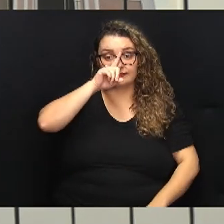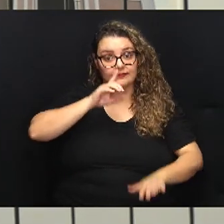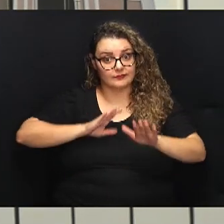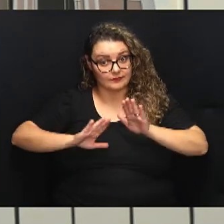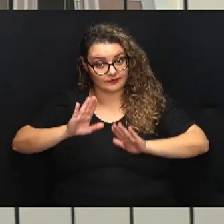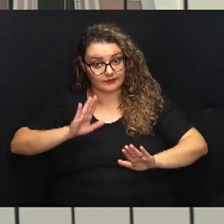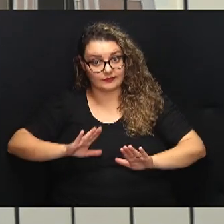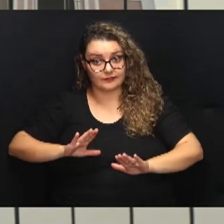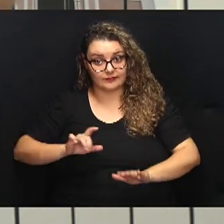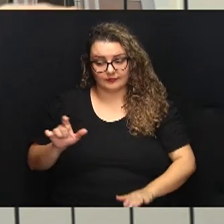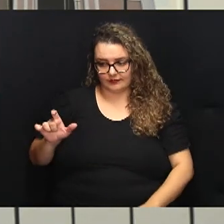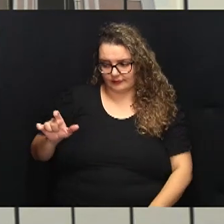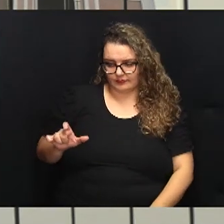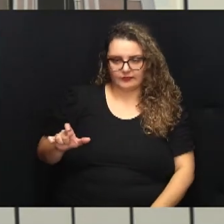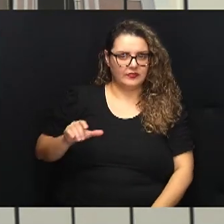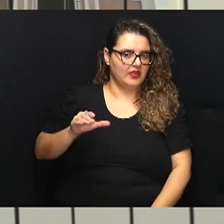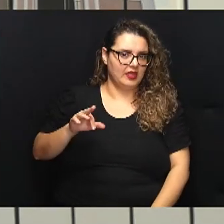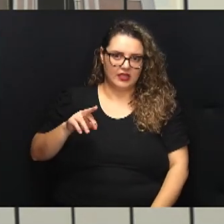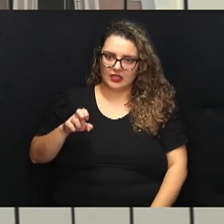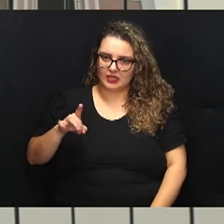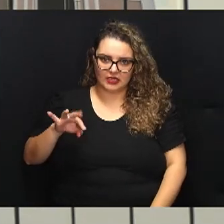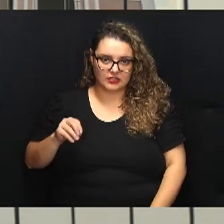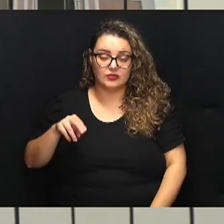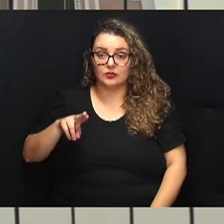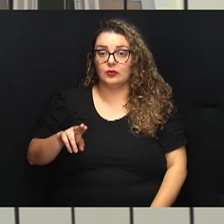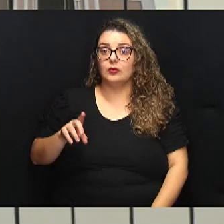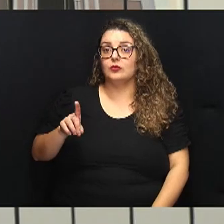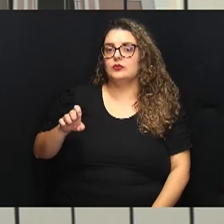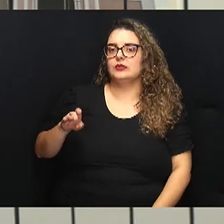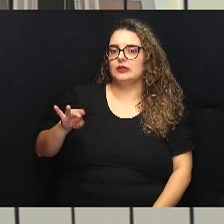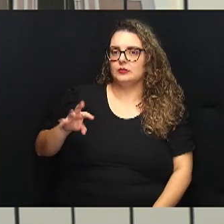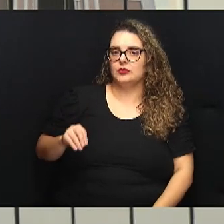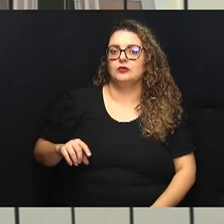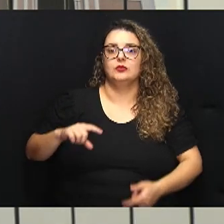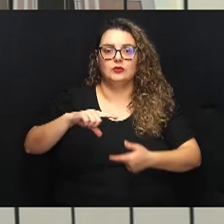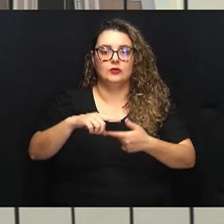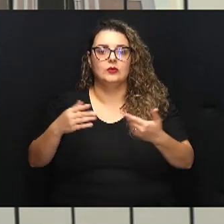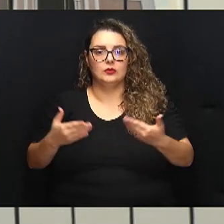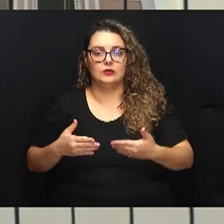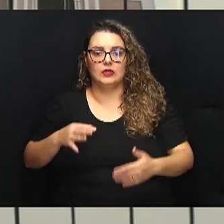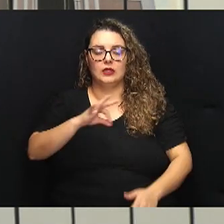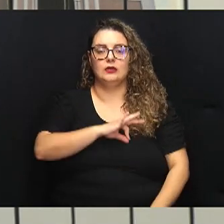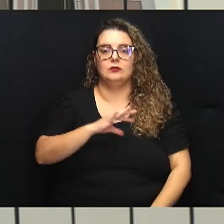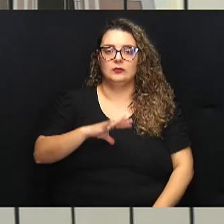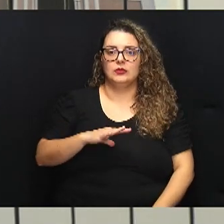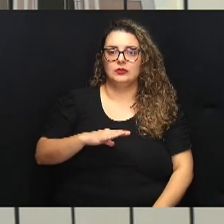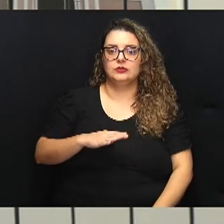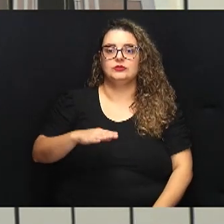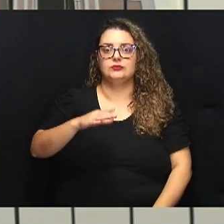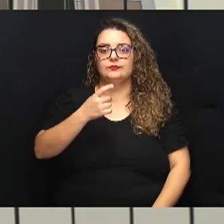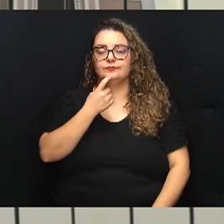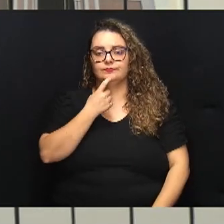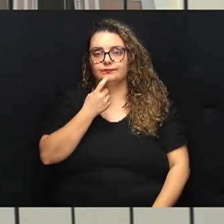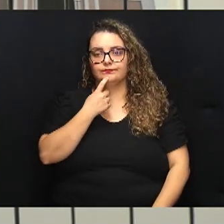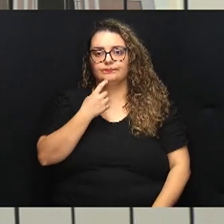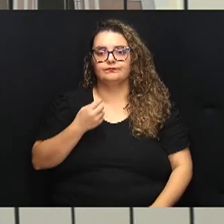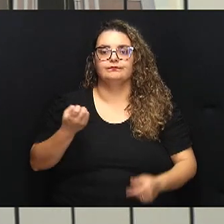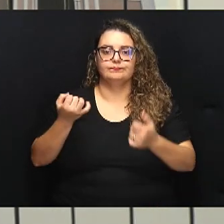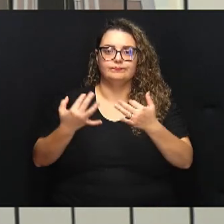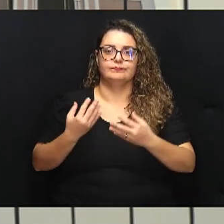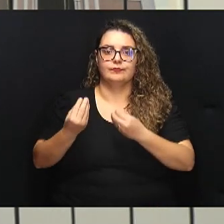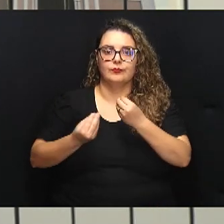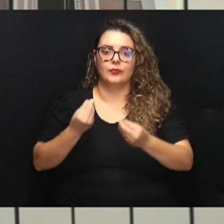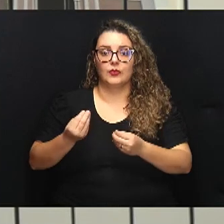com o cartão, seja de crédito ou débito. No quadro de hoje, a comandante da Guarda Municipal de Campinas vai explicar como você